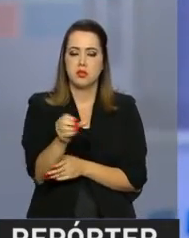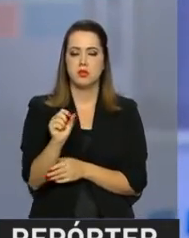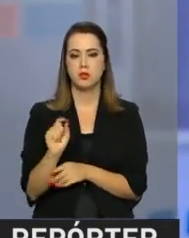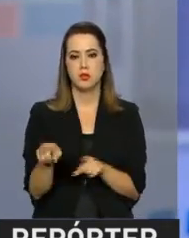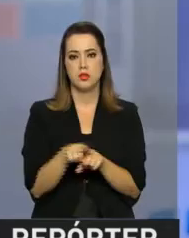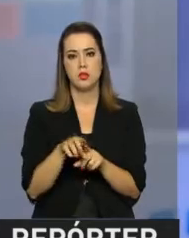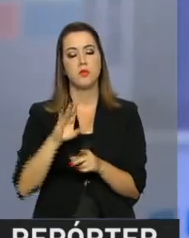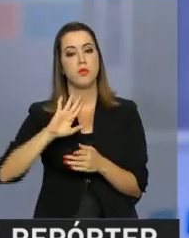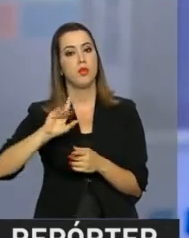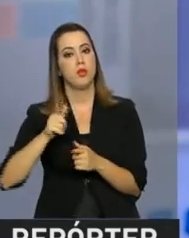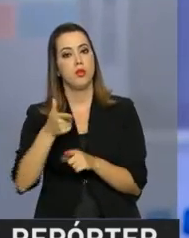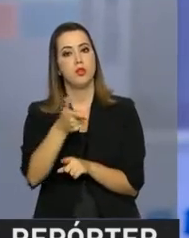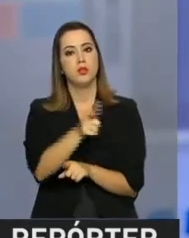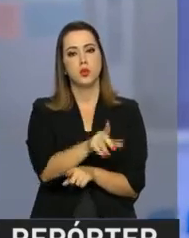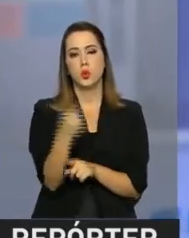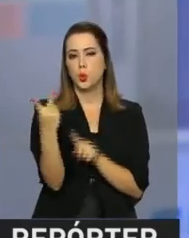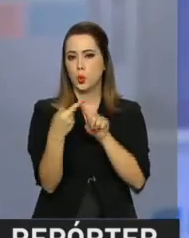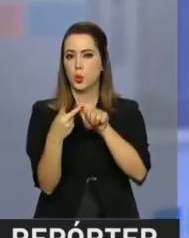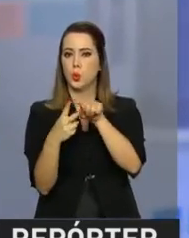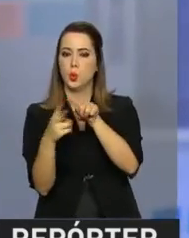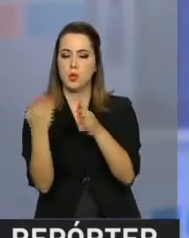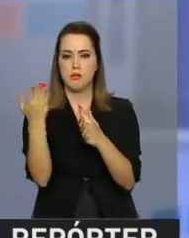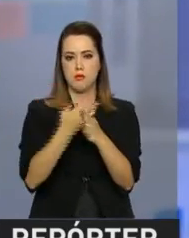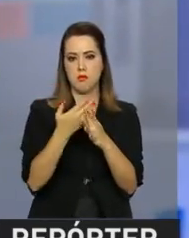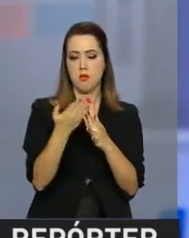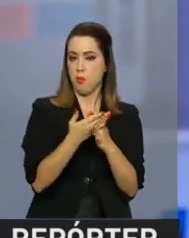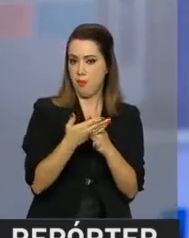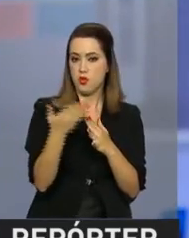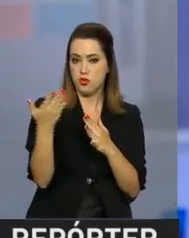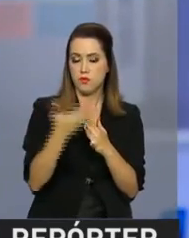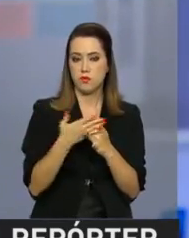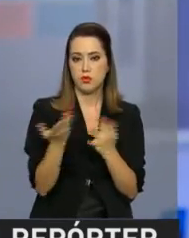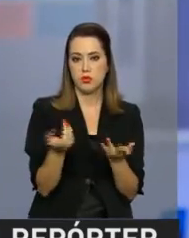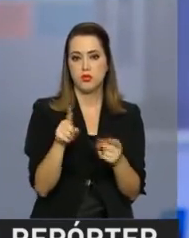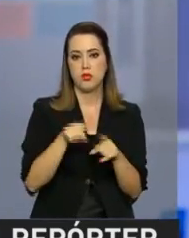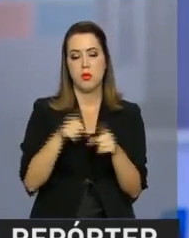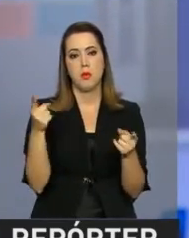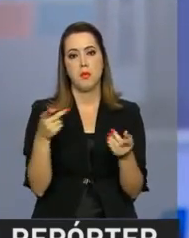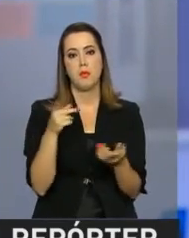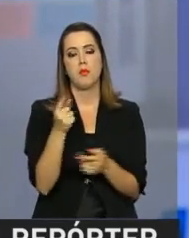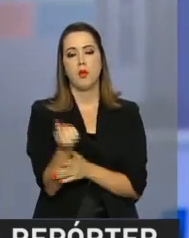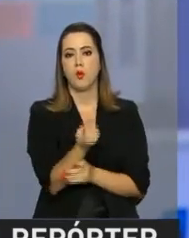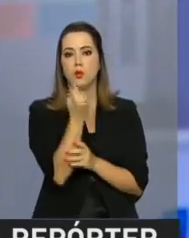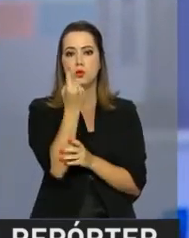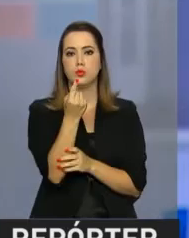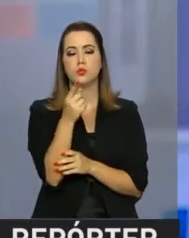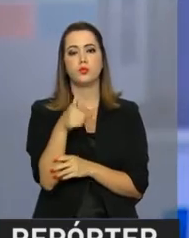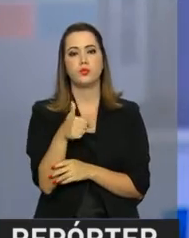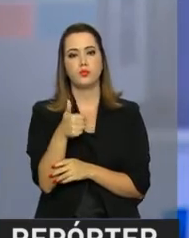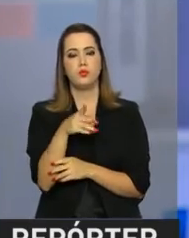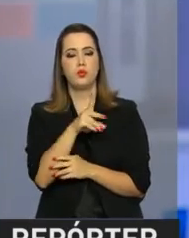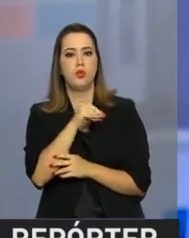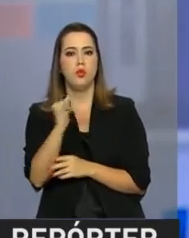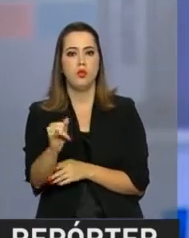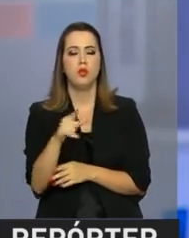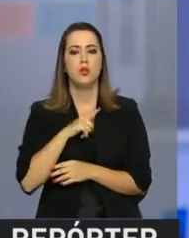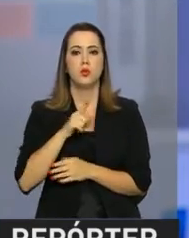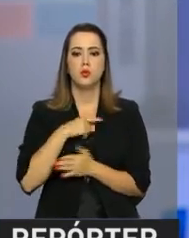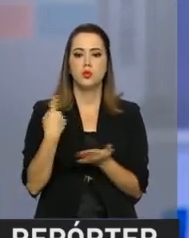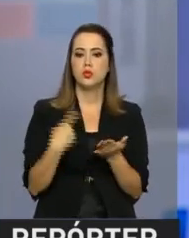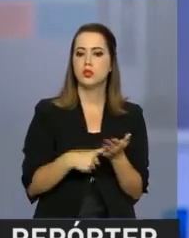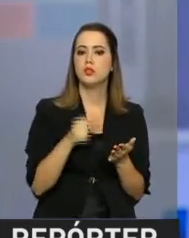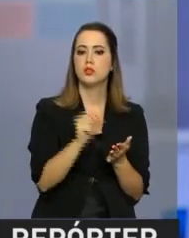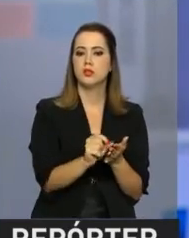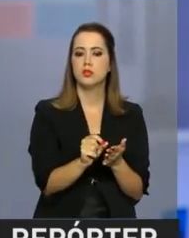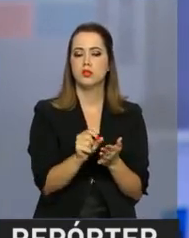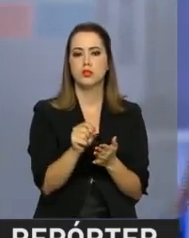de cinco centavos e a outra 2.762 é a de quatro centavos sendo que um ano casa tem a data que não me recordo bem mas tem a data